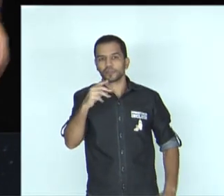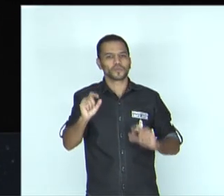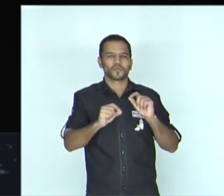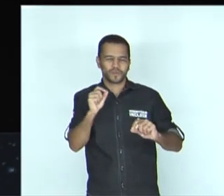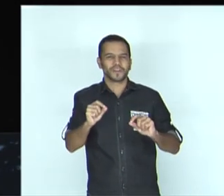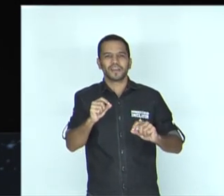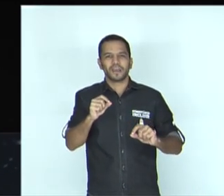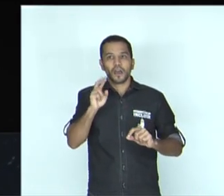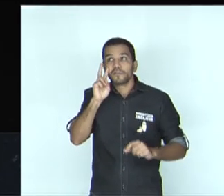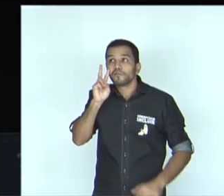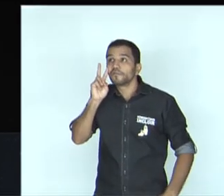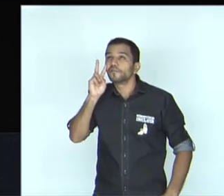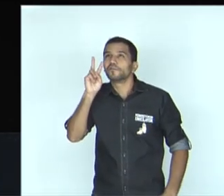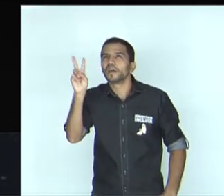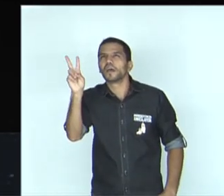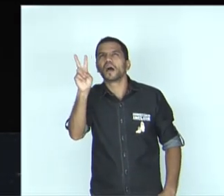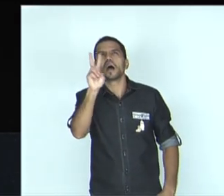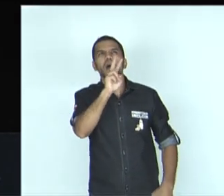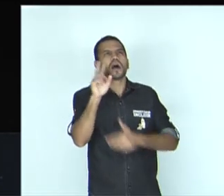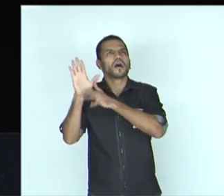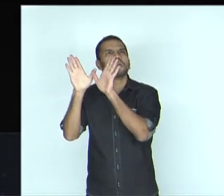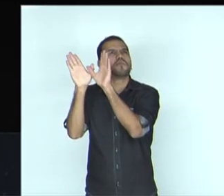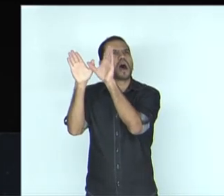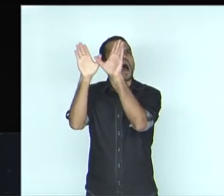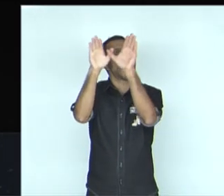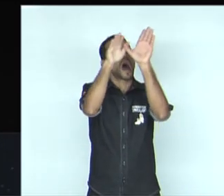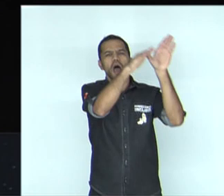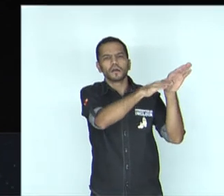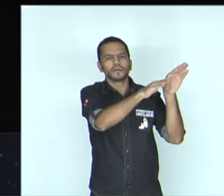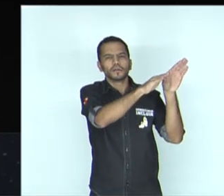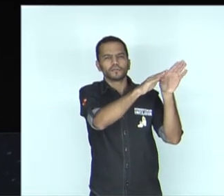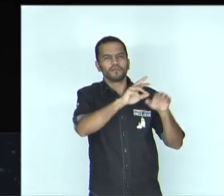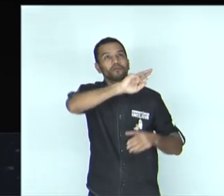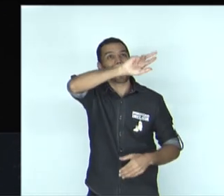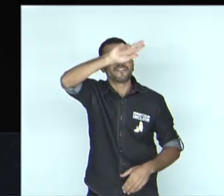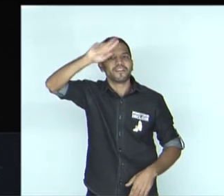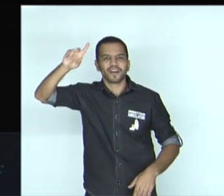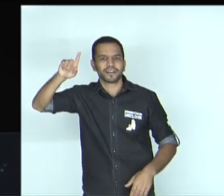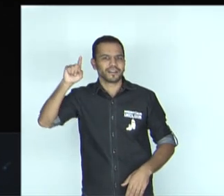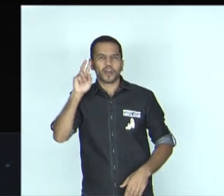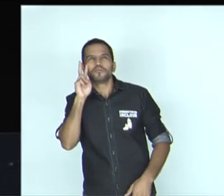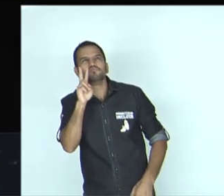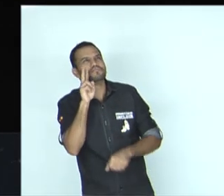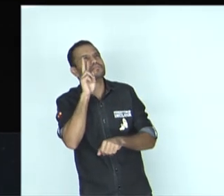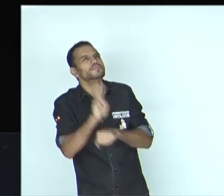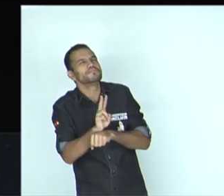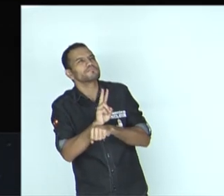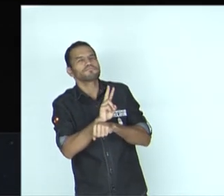estão lá. Não vale nada, é comida de pobre. Aquelas avezinhas que tem pouquinha carne, era comida das pessoas